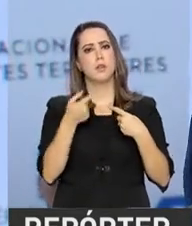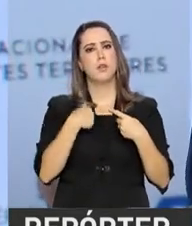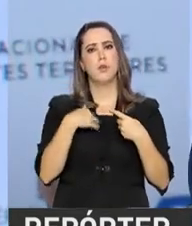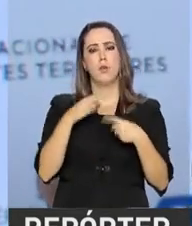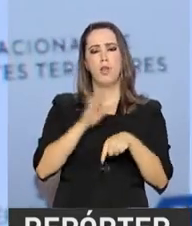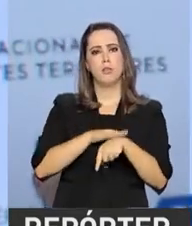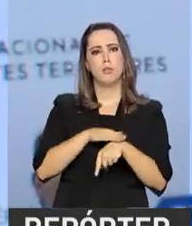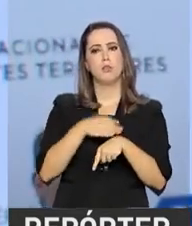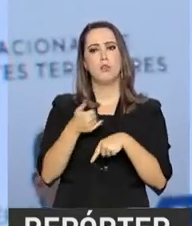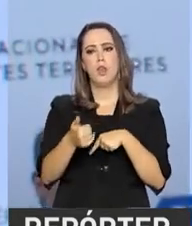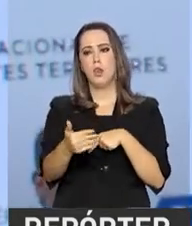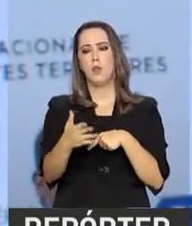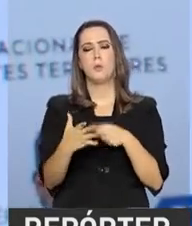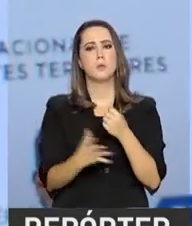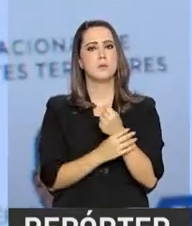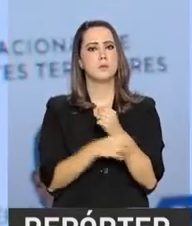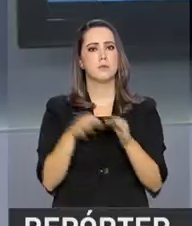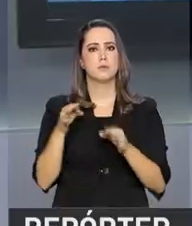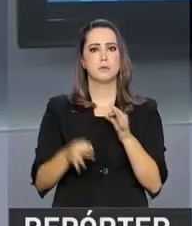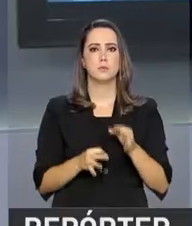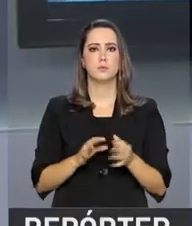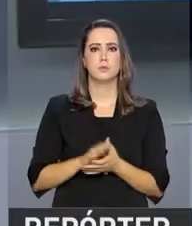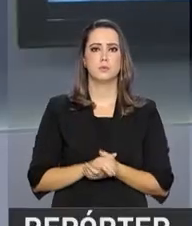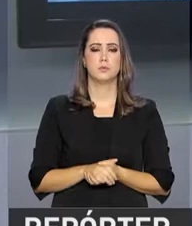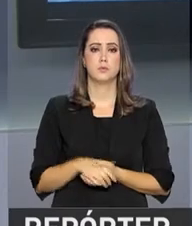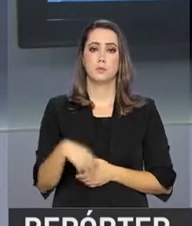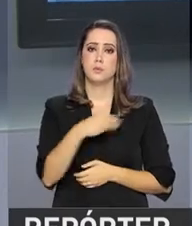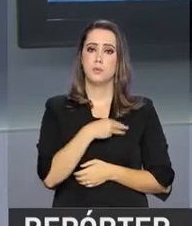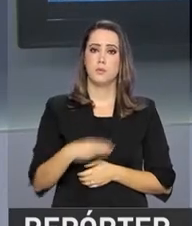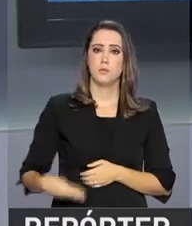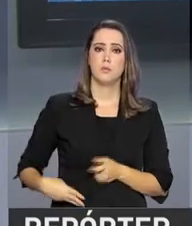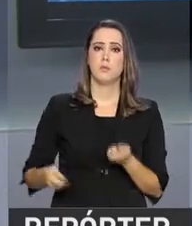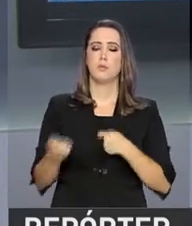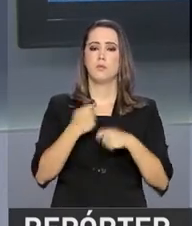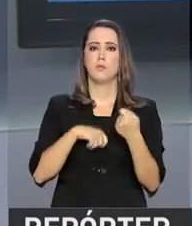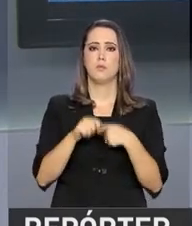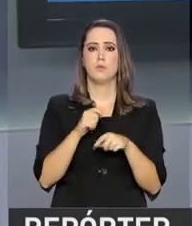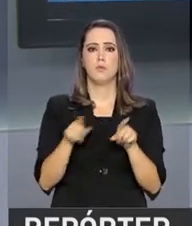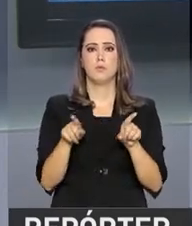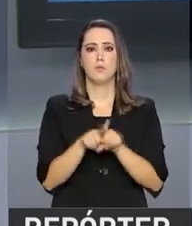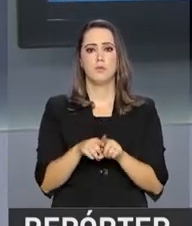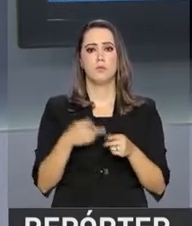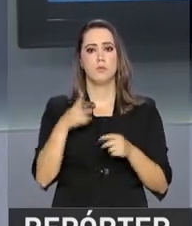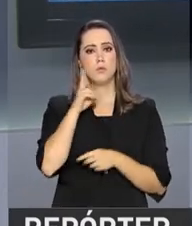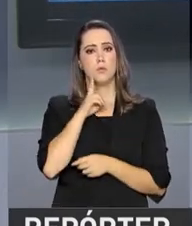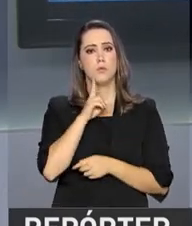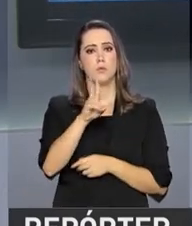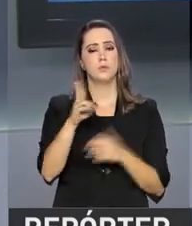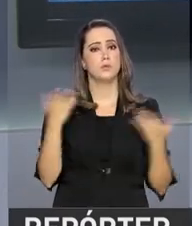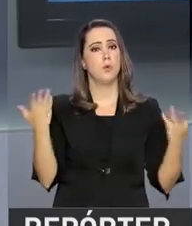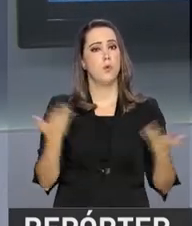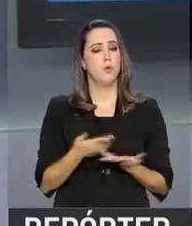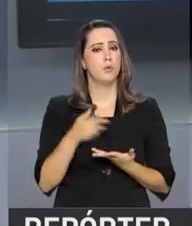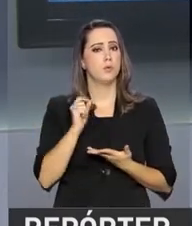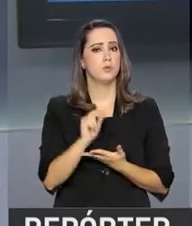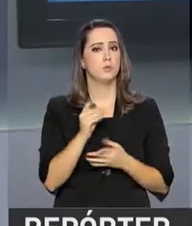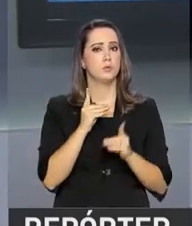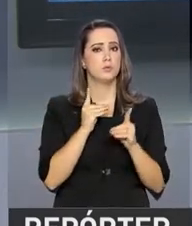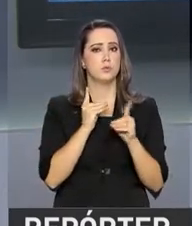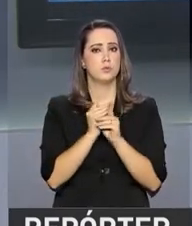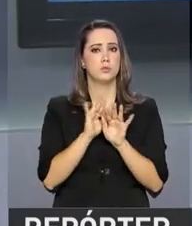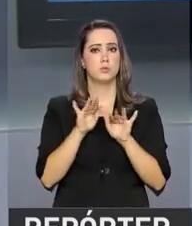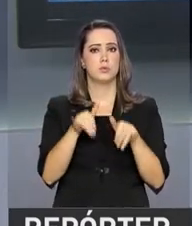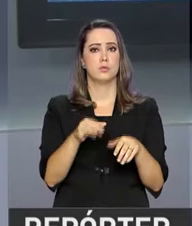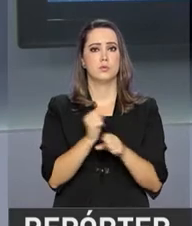garanta segurança jurídica o ministro da fazenda henrique meirelles avaliou hoje durante encontro de final